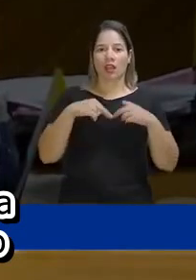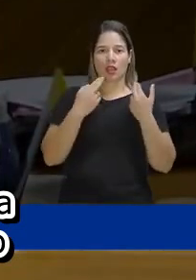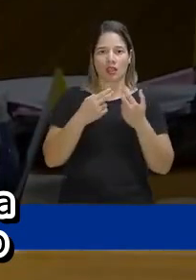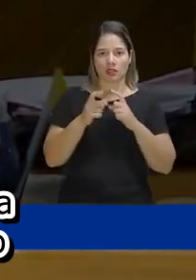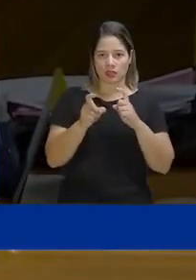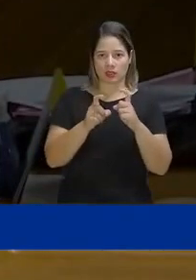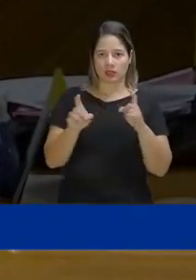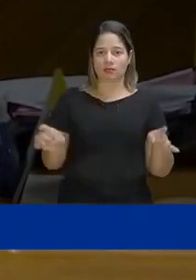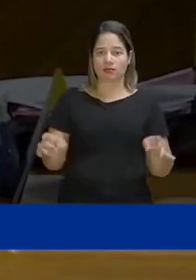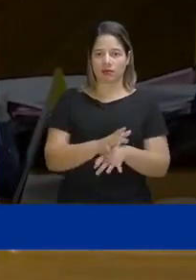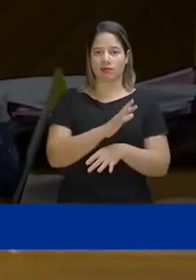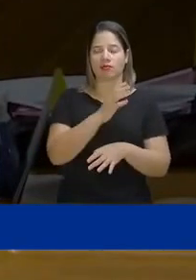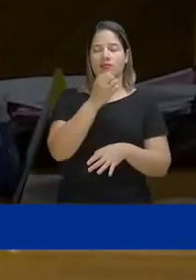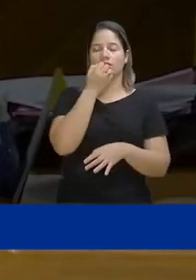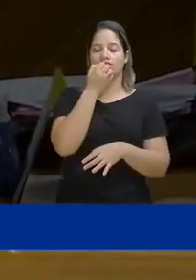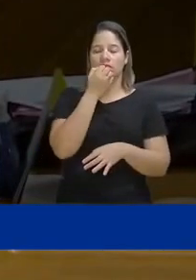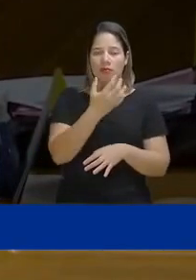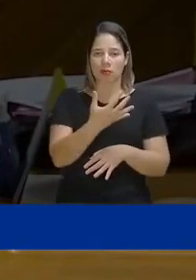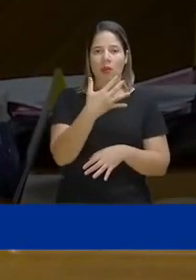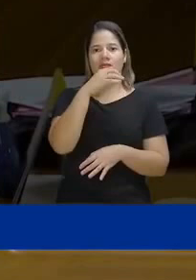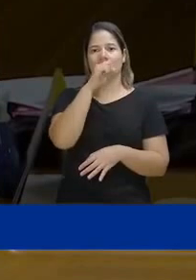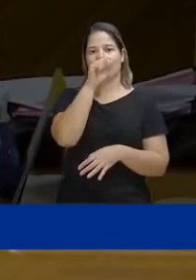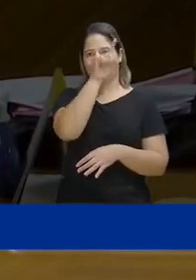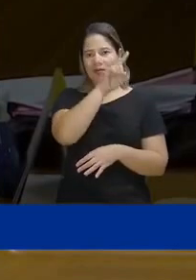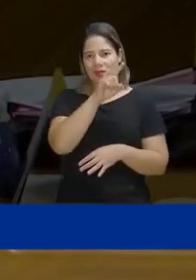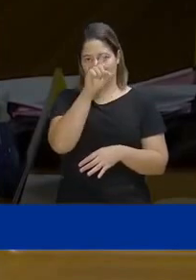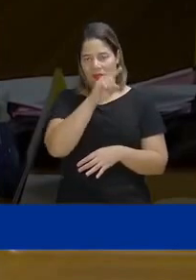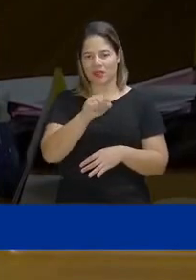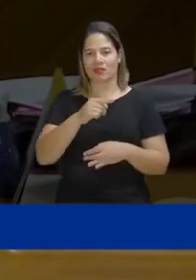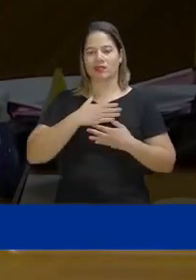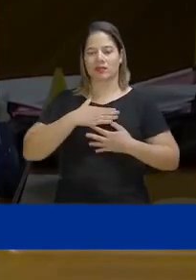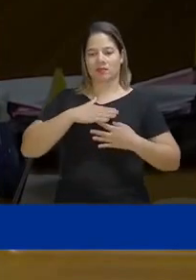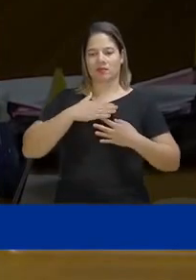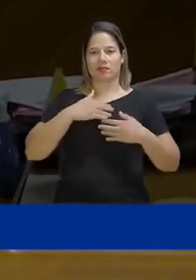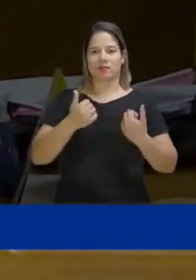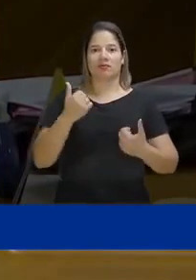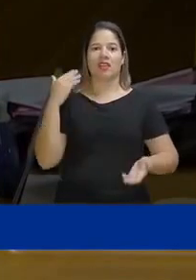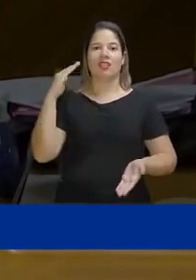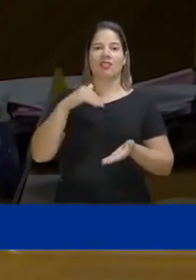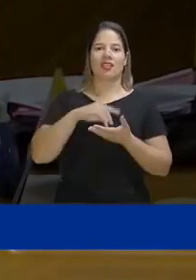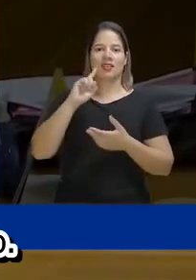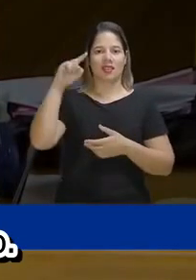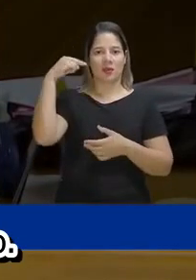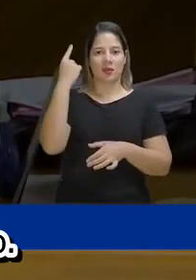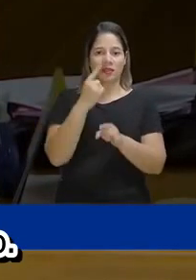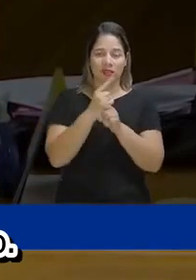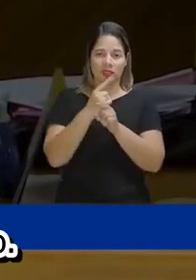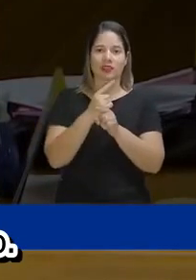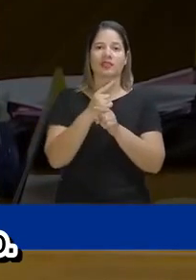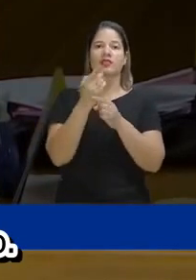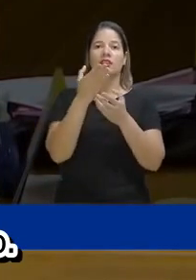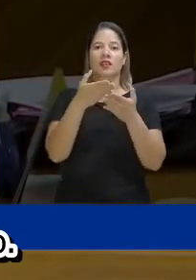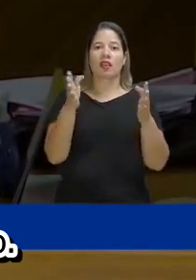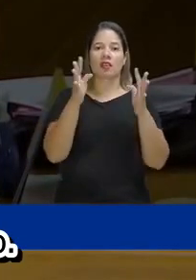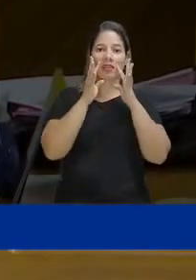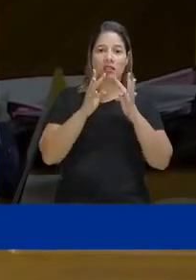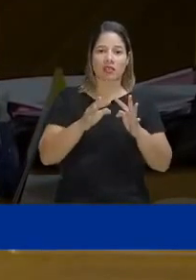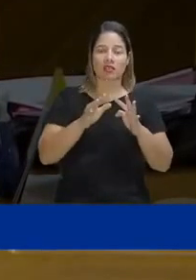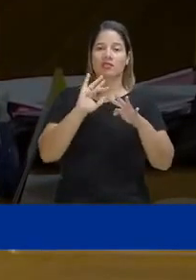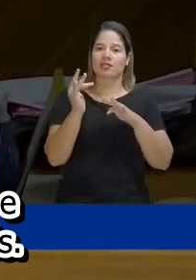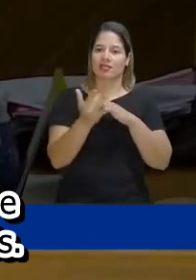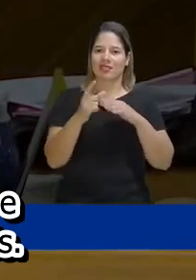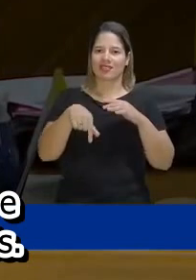trabalho, desejo a todos um bom final de semana, certo? Um bom descanso e até a próxima jornada. A você que nos acompanha, foi muito bom